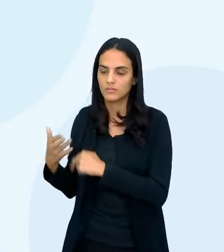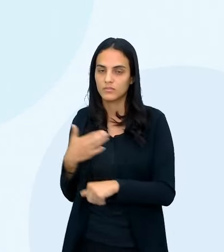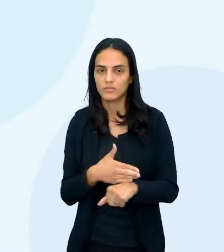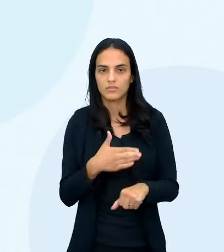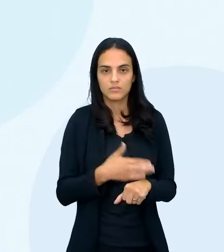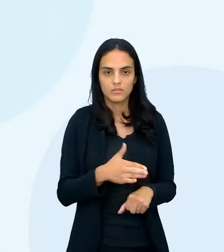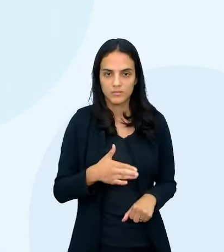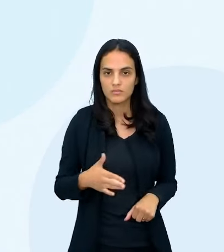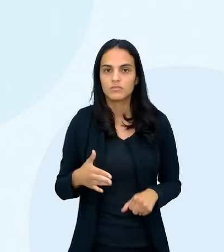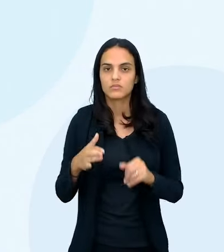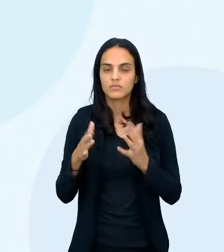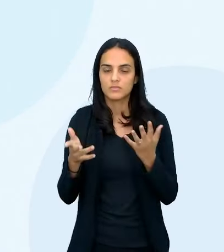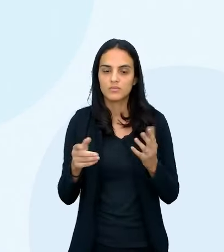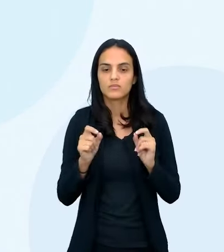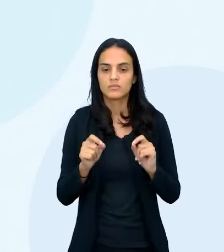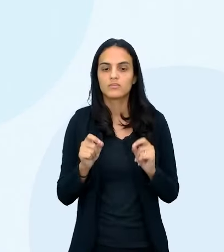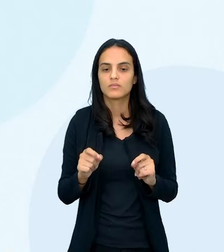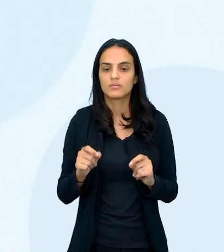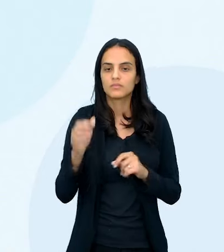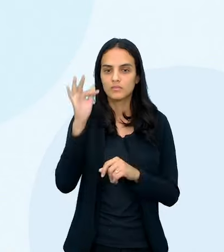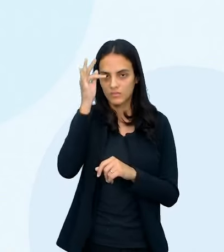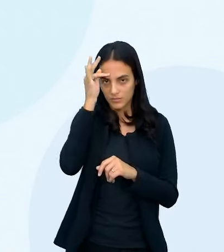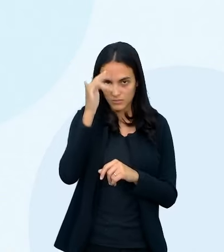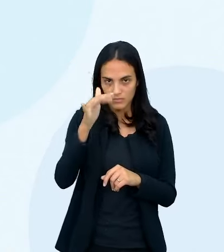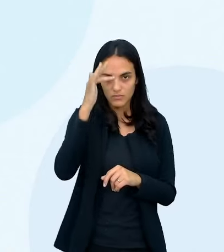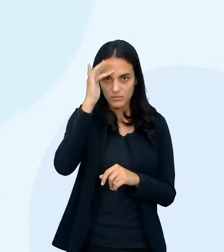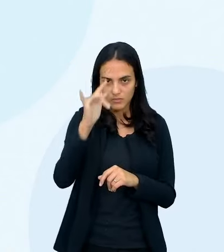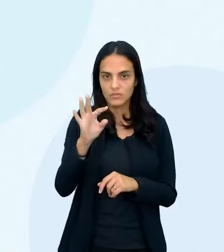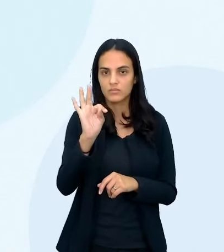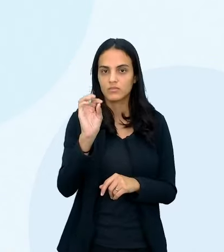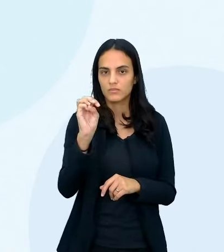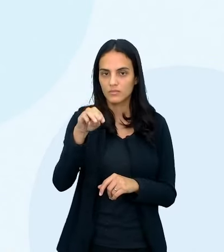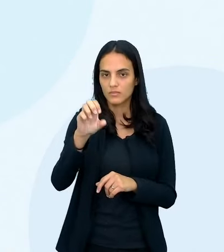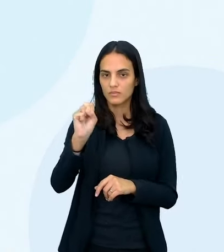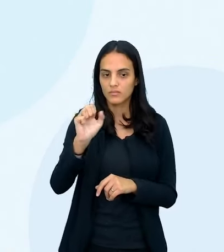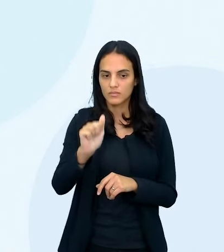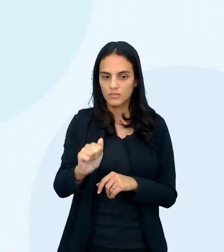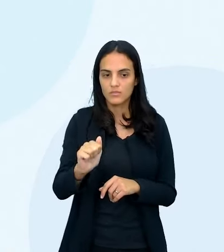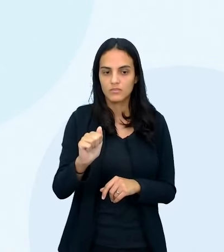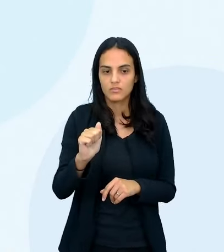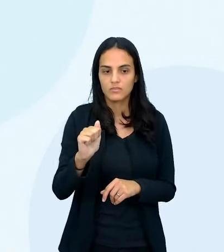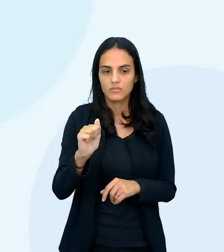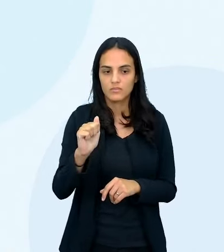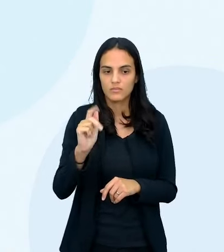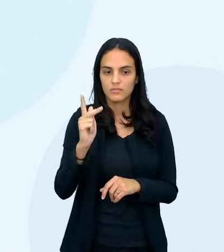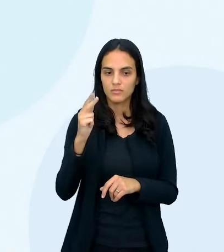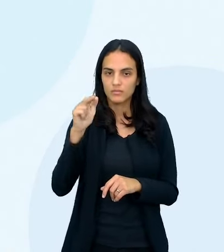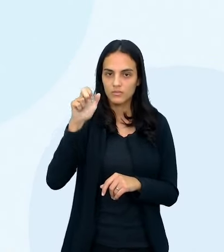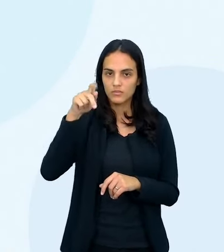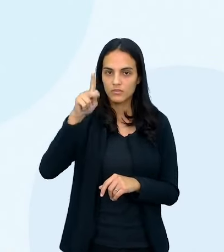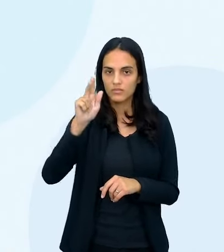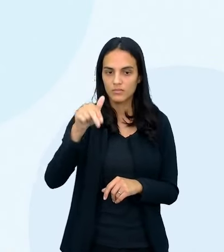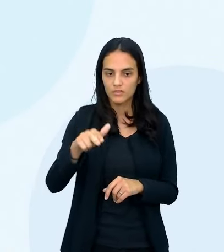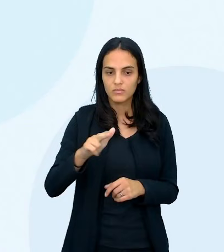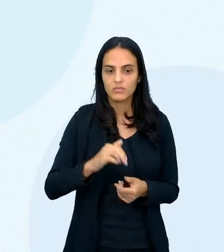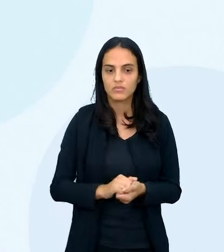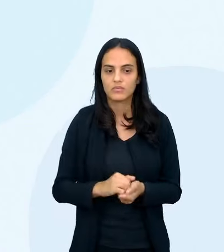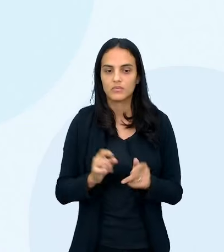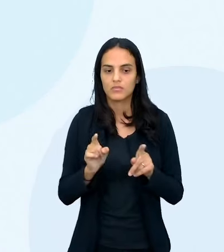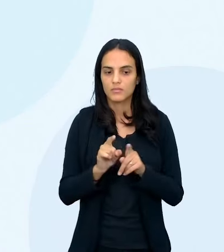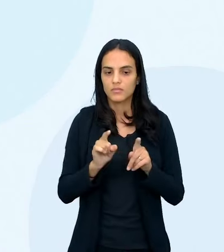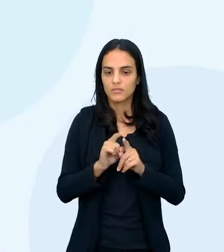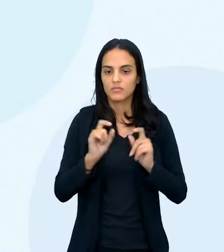relações práticas da teoria dos filósofos em foco com Thomas Kuhn, que fala? Kuhn. Thomas Kuhn